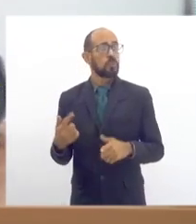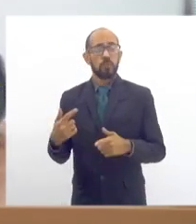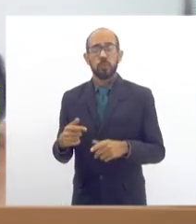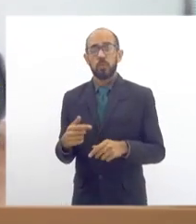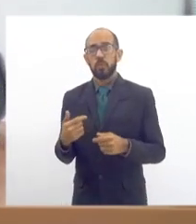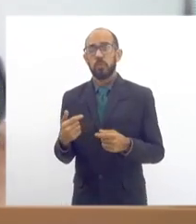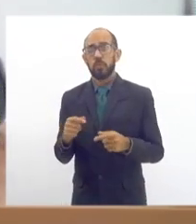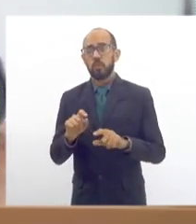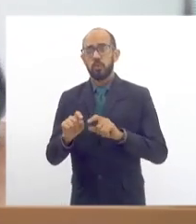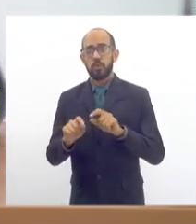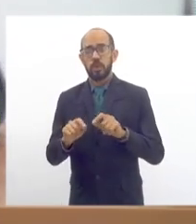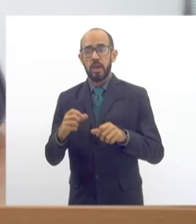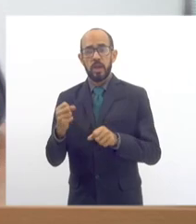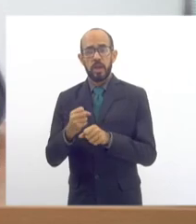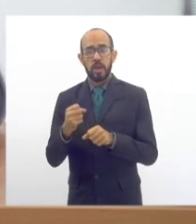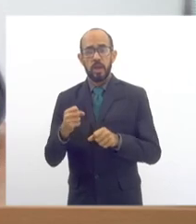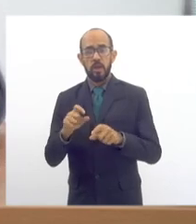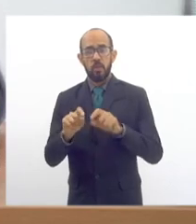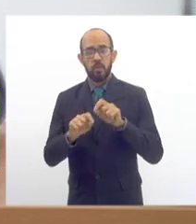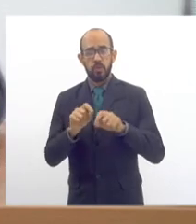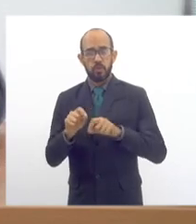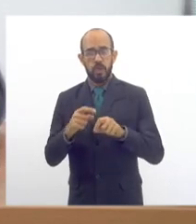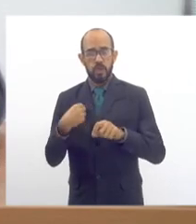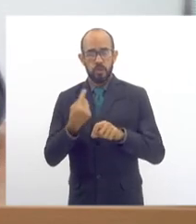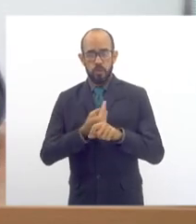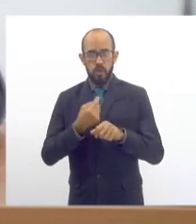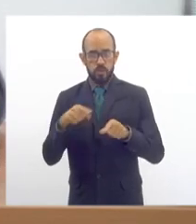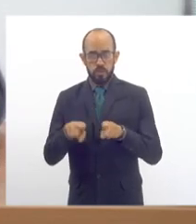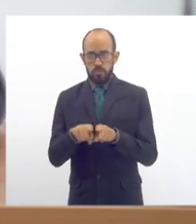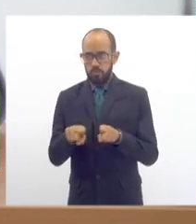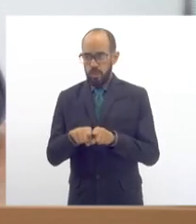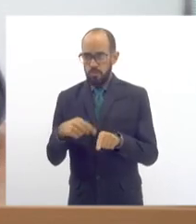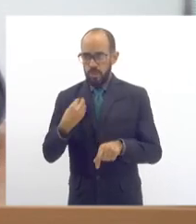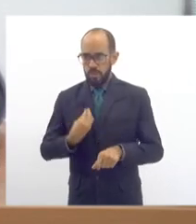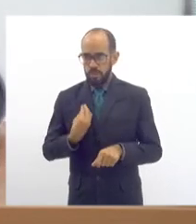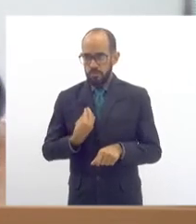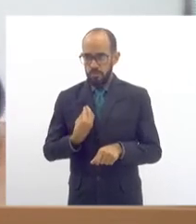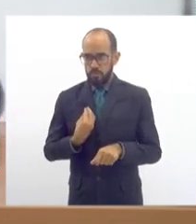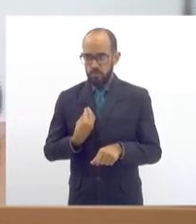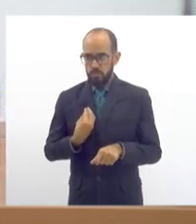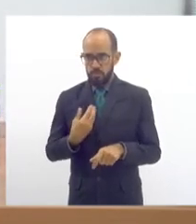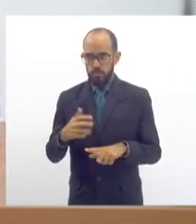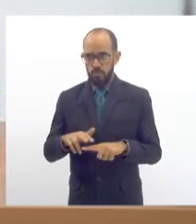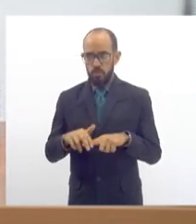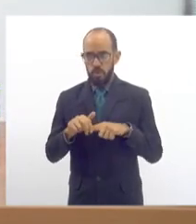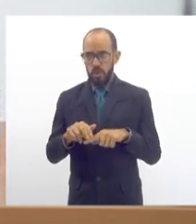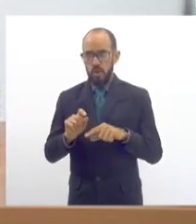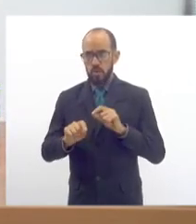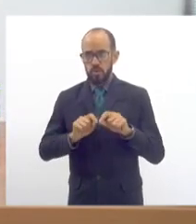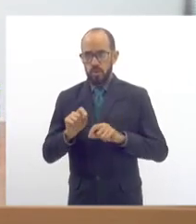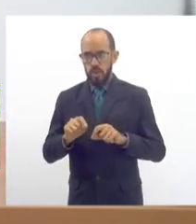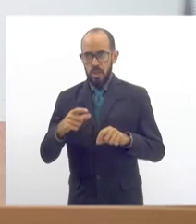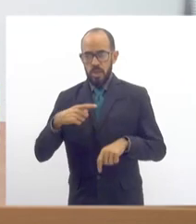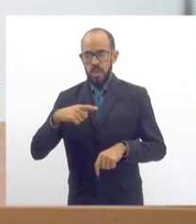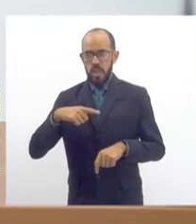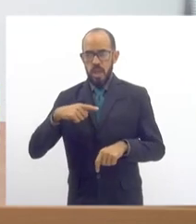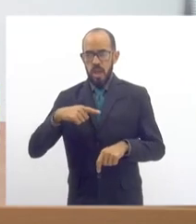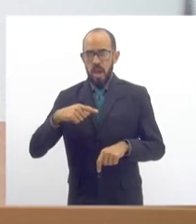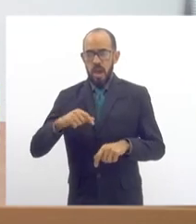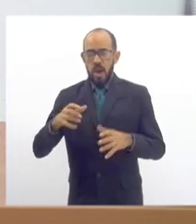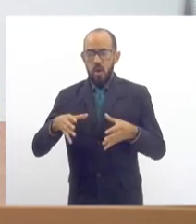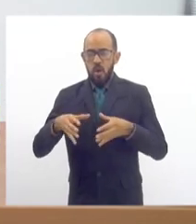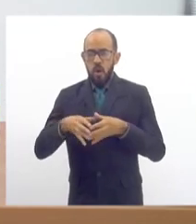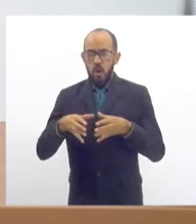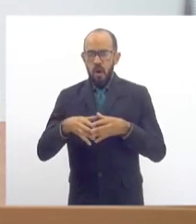construção, Rodrigo, nós também participamos diretamente, tendo em vista que há um conjunto